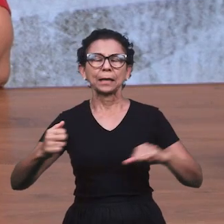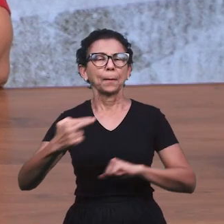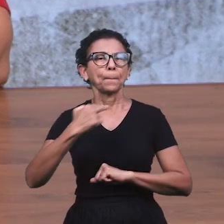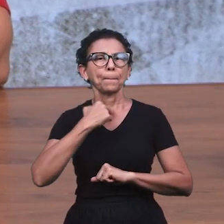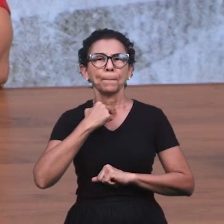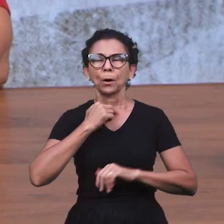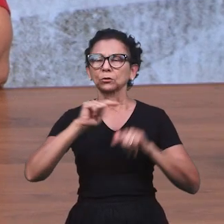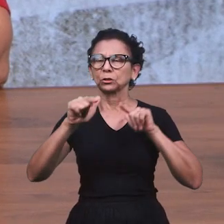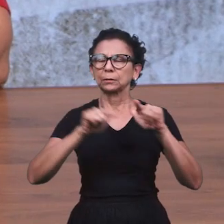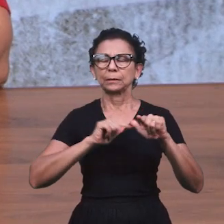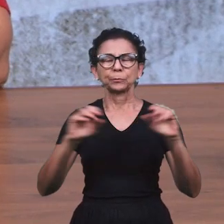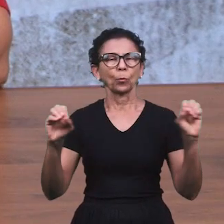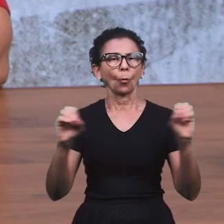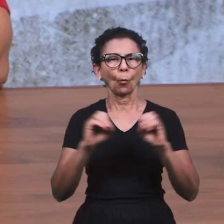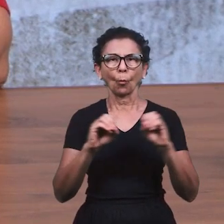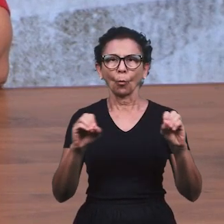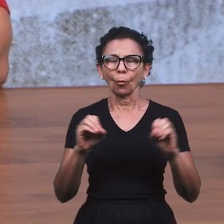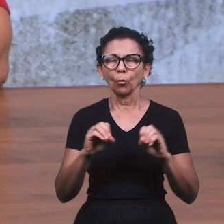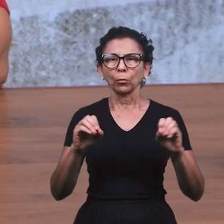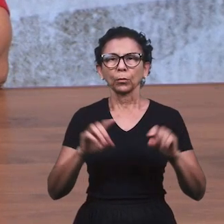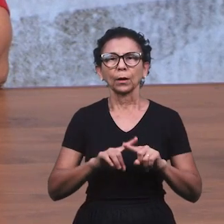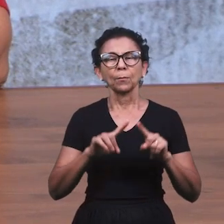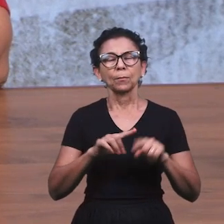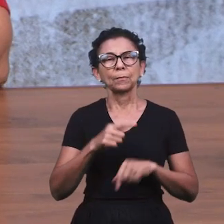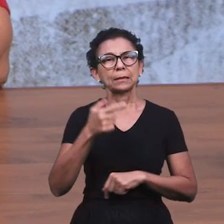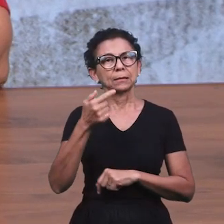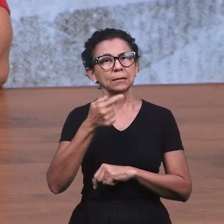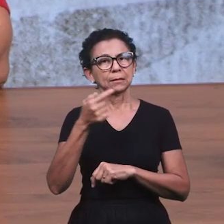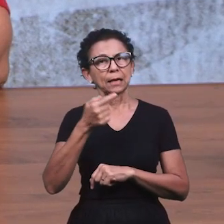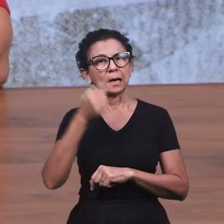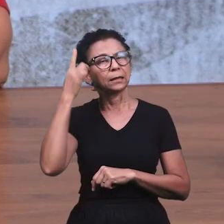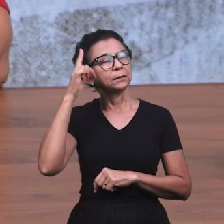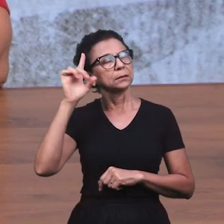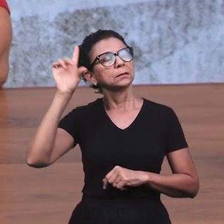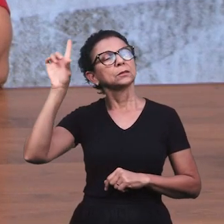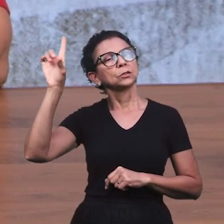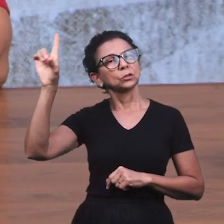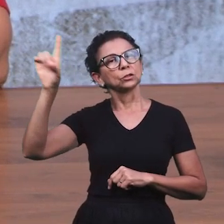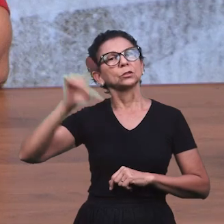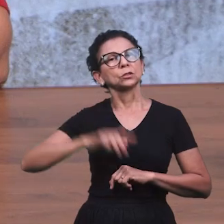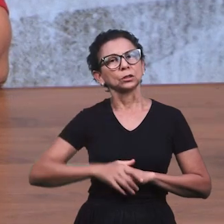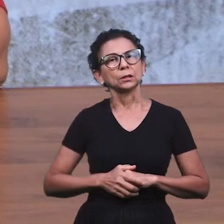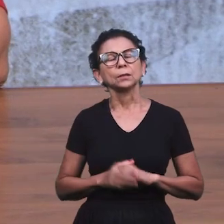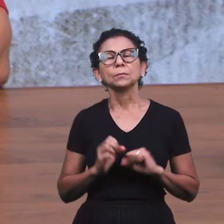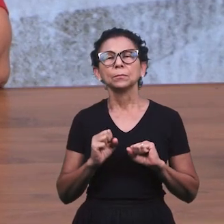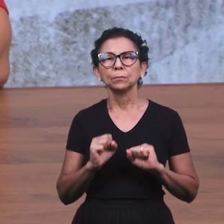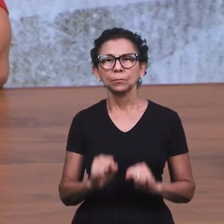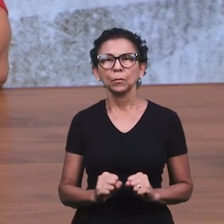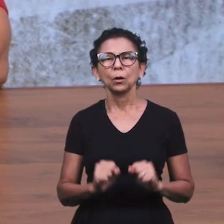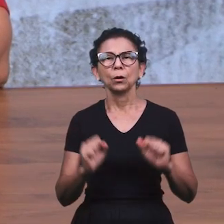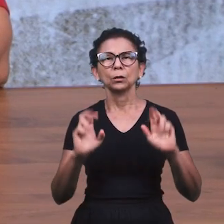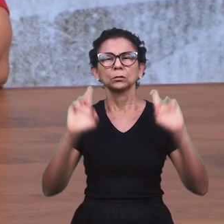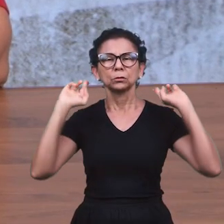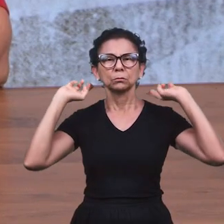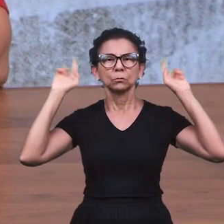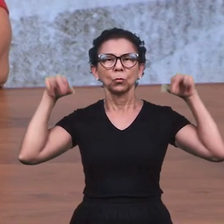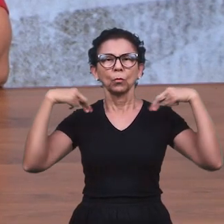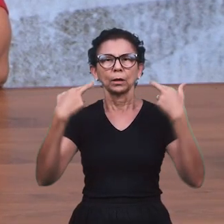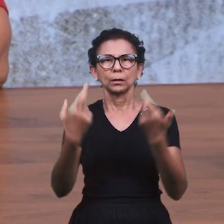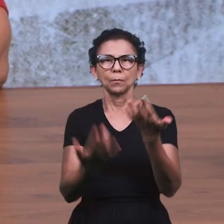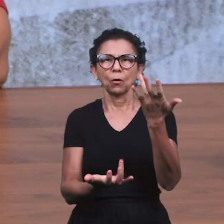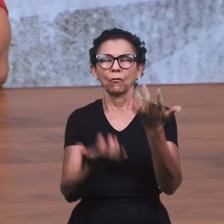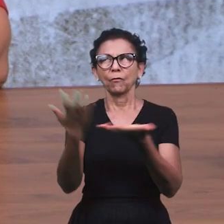servil fareis. Mas 7 dias oferecereis oferta queimada ao Senhor.